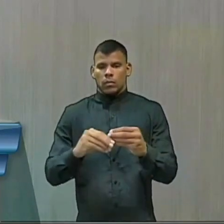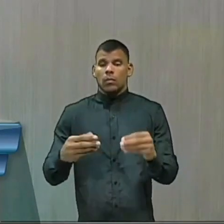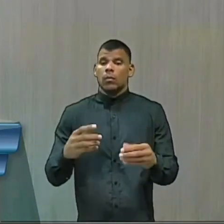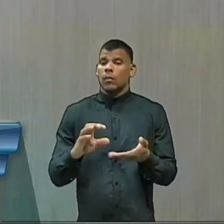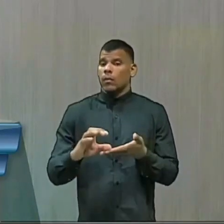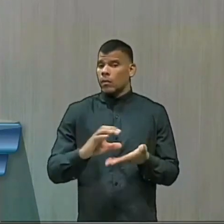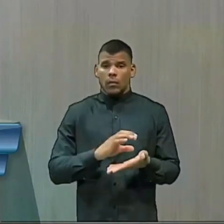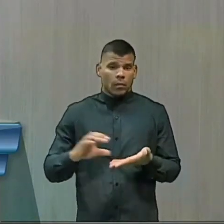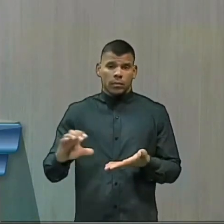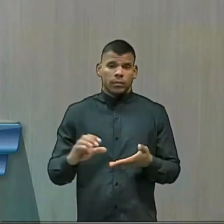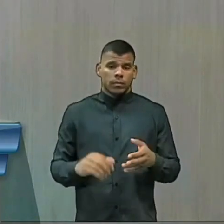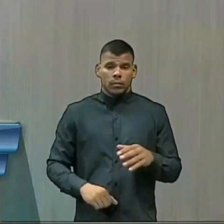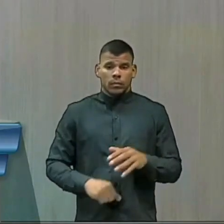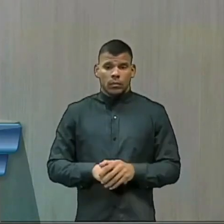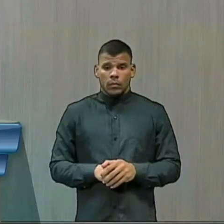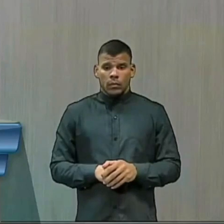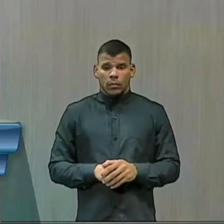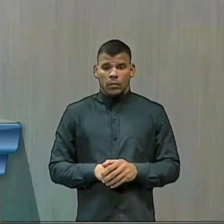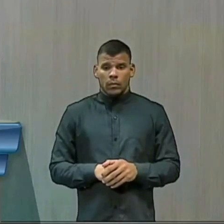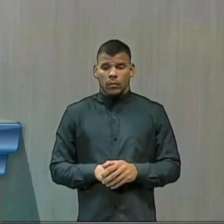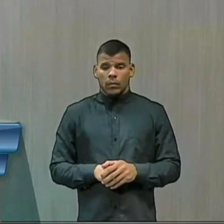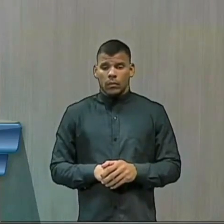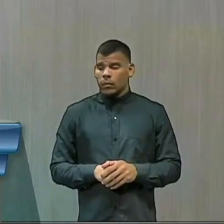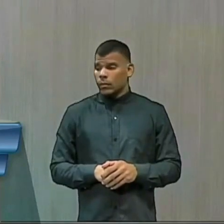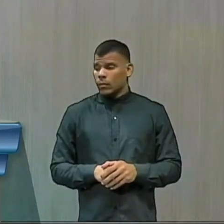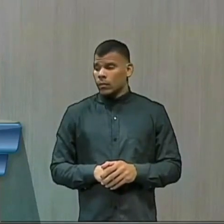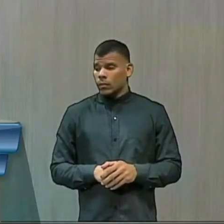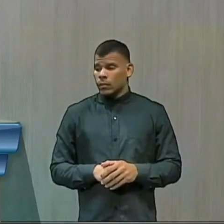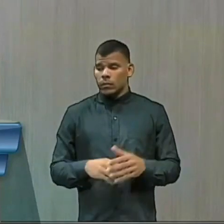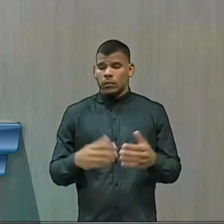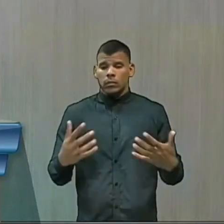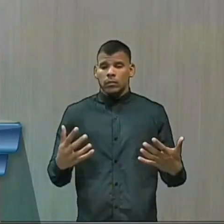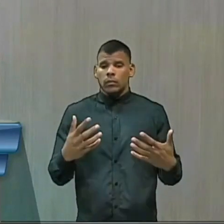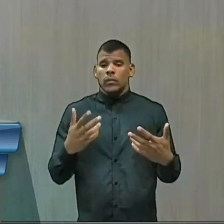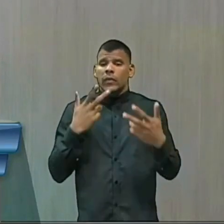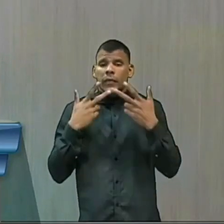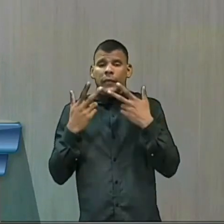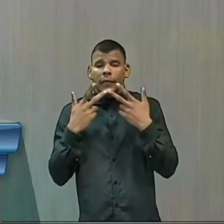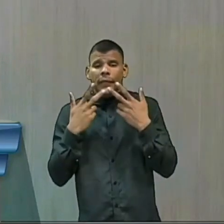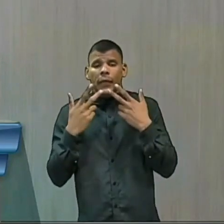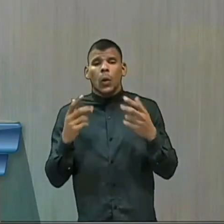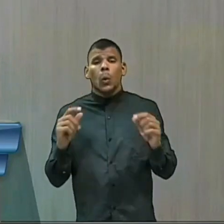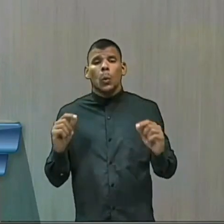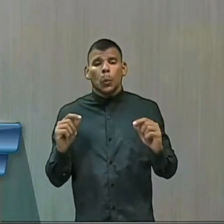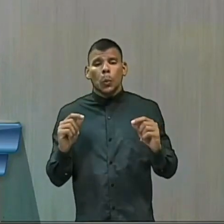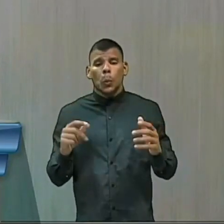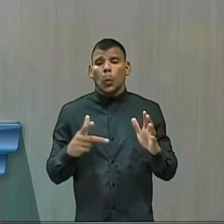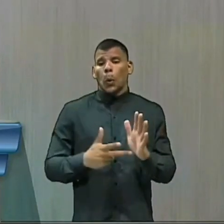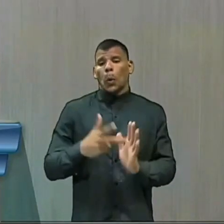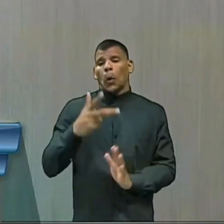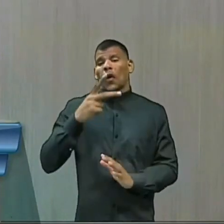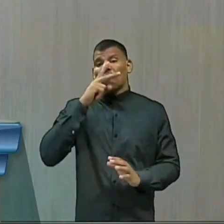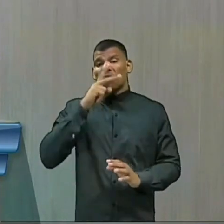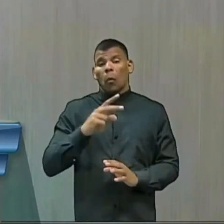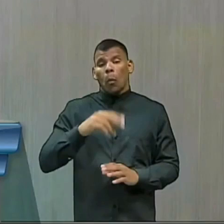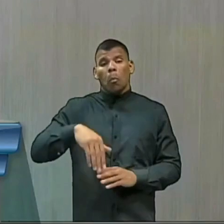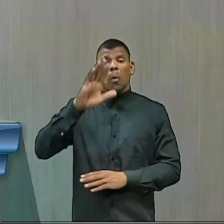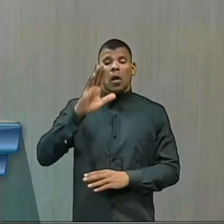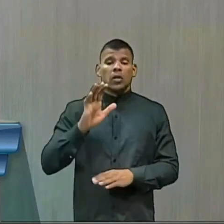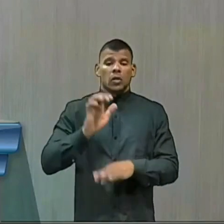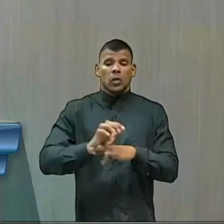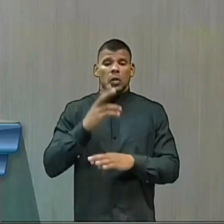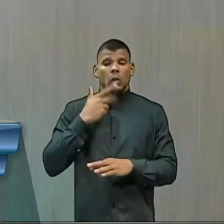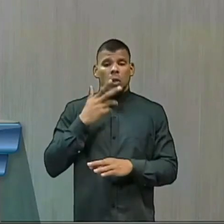parcela, dê a sua contribuição. Não venha com discurso fácil de Ceará 3 vezes mais forte